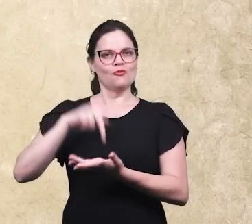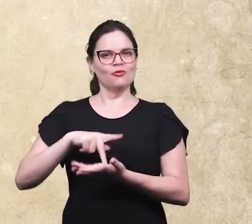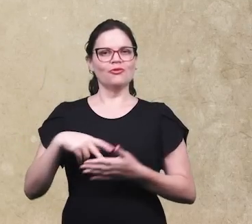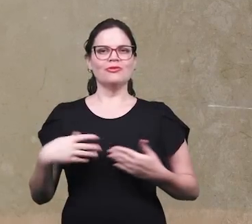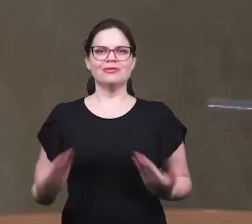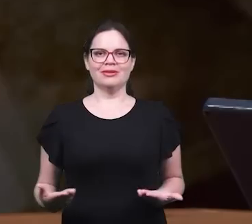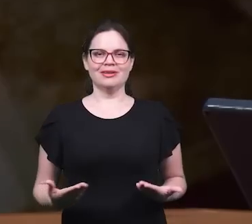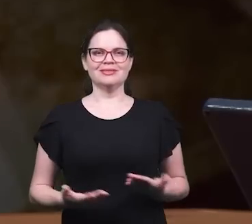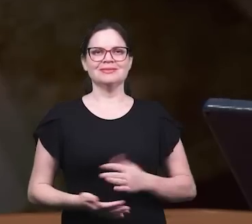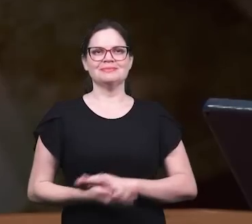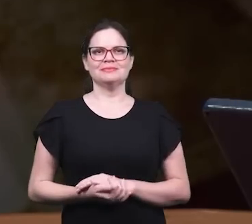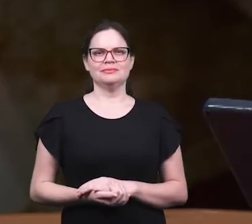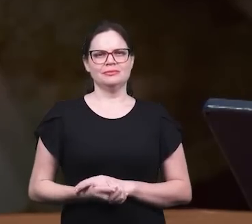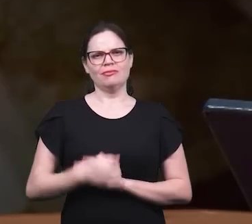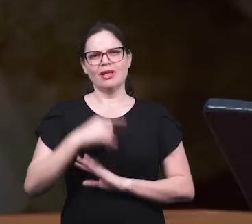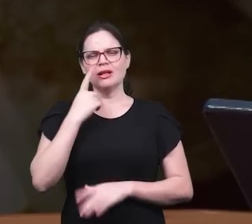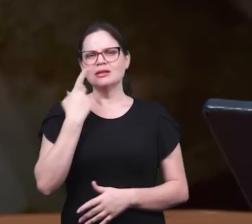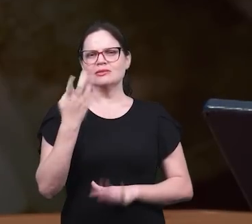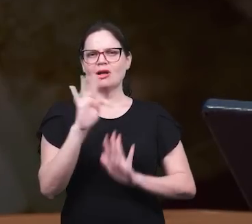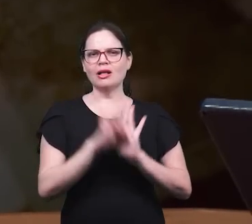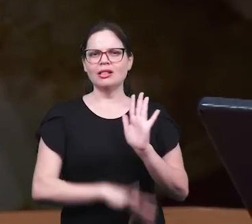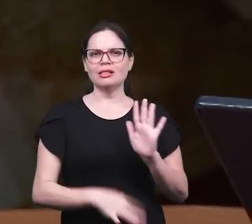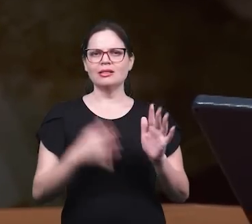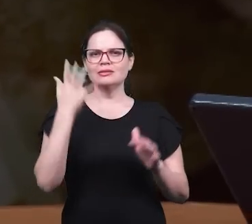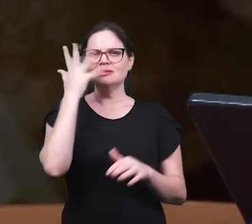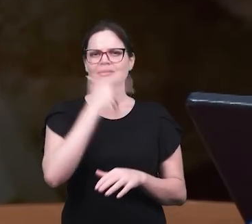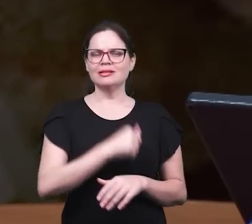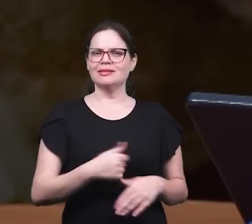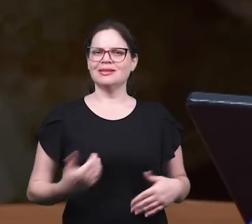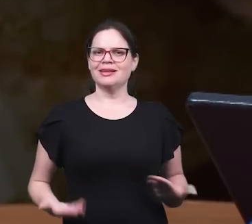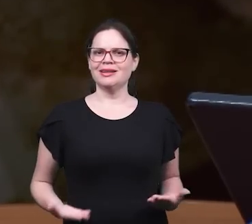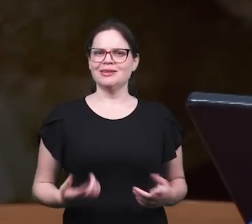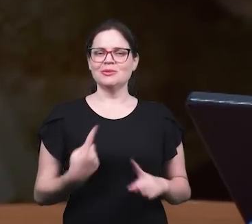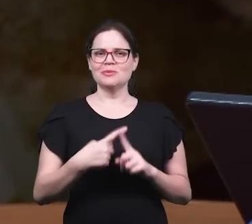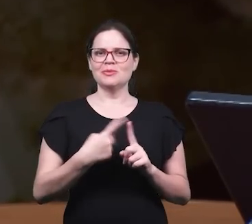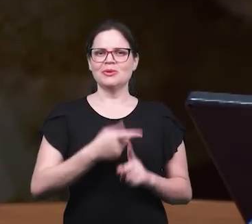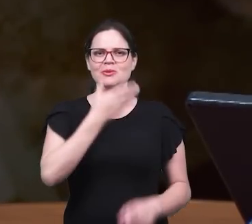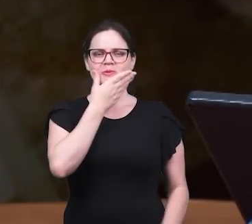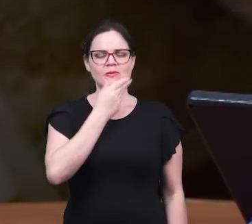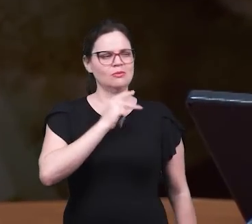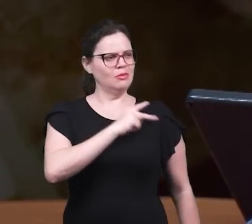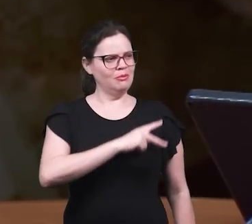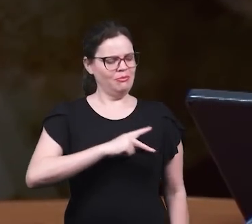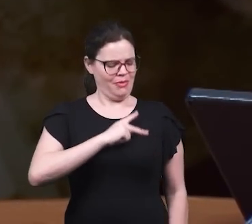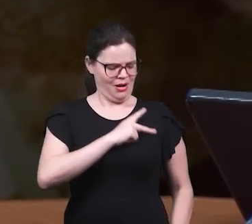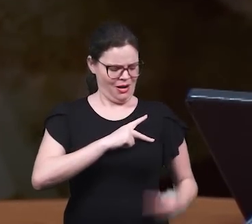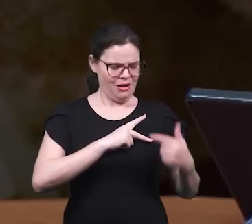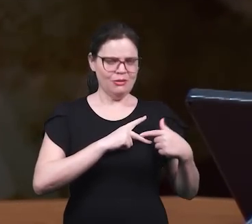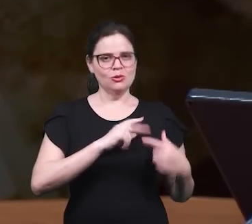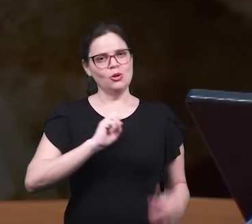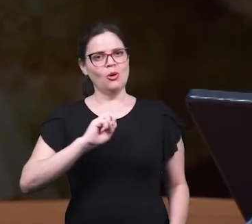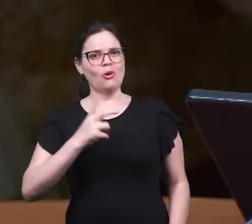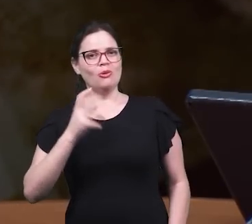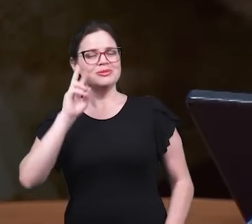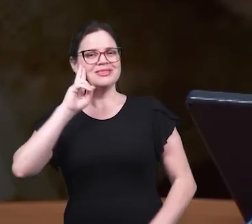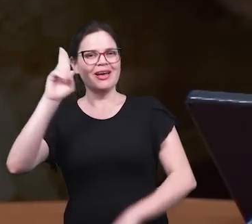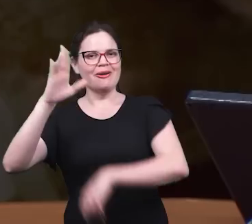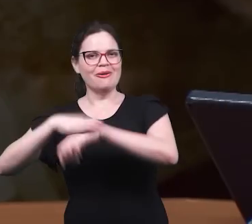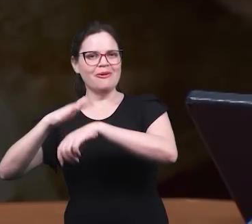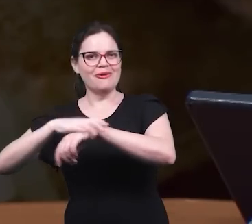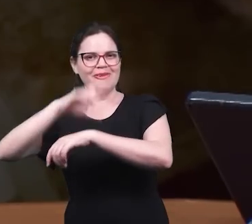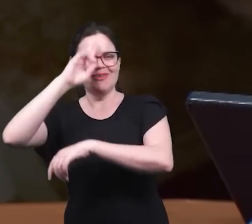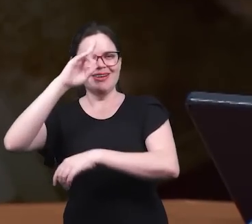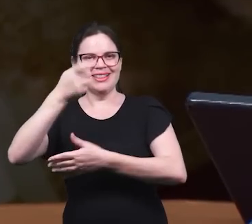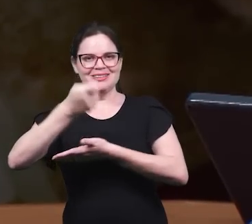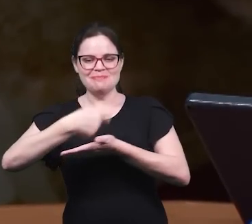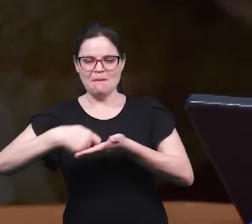verdadeiro. Olha que palavra boa que o apóstolo Paulo, ou o próprio Senhor, na sua